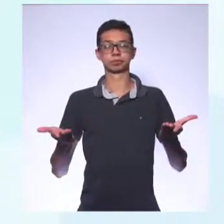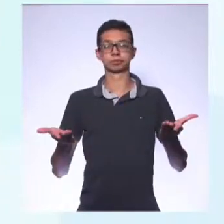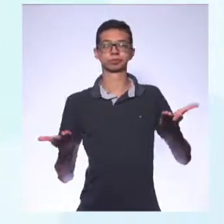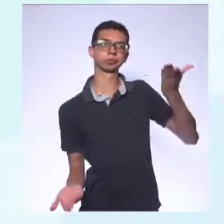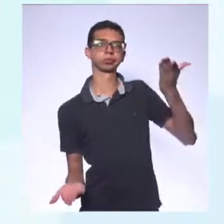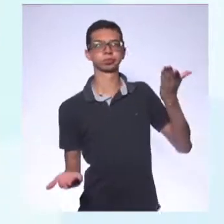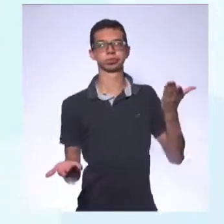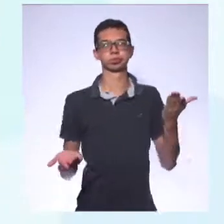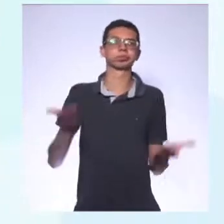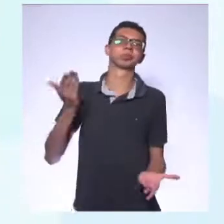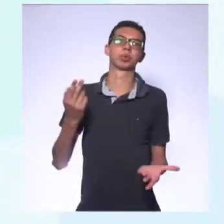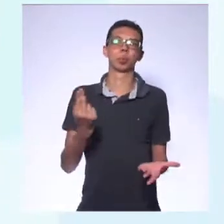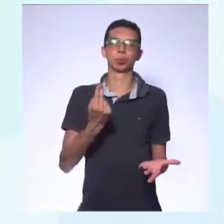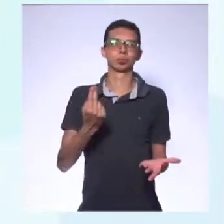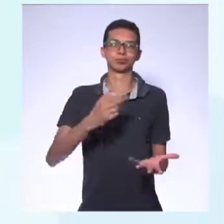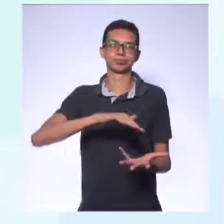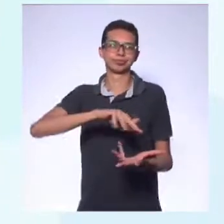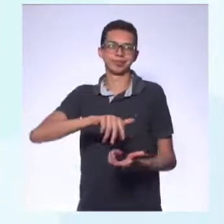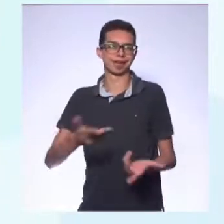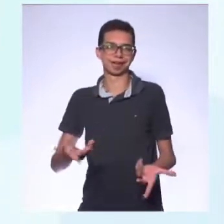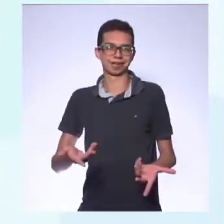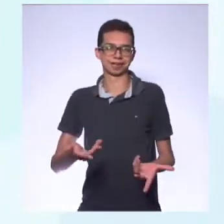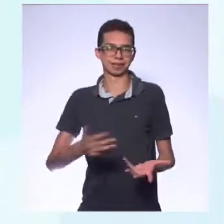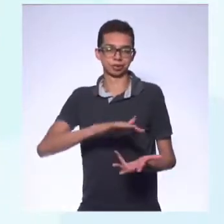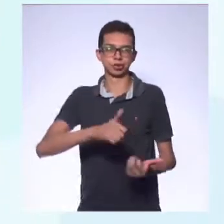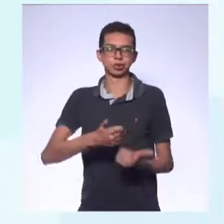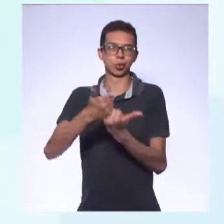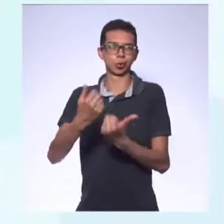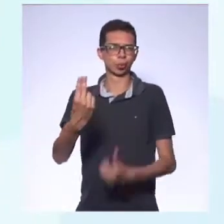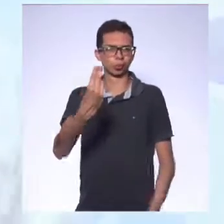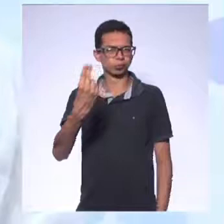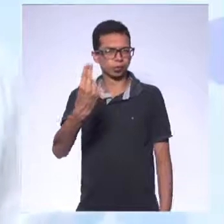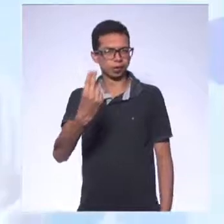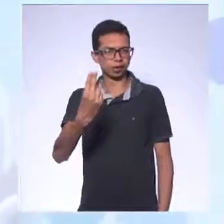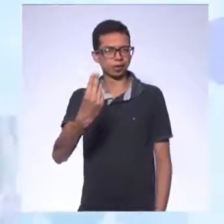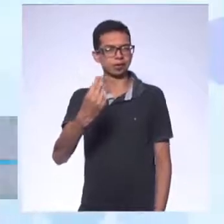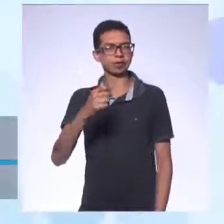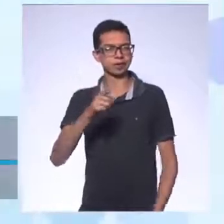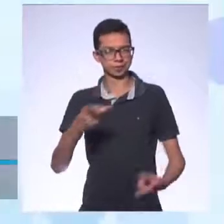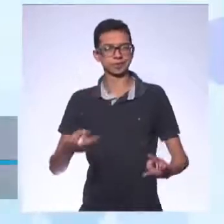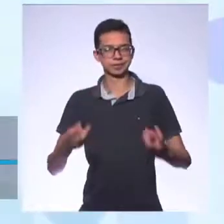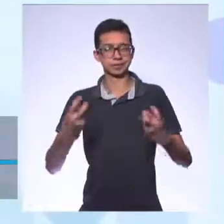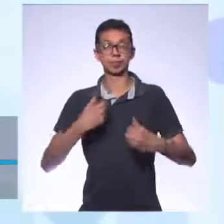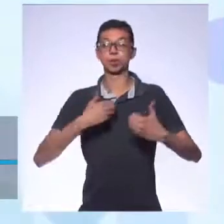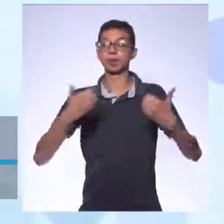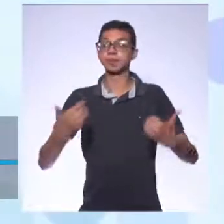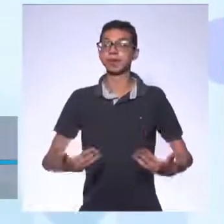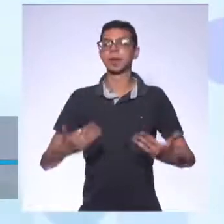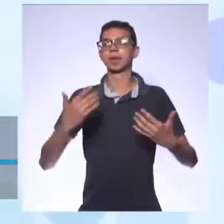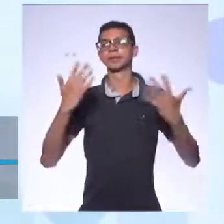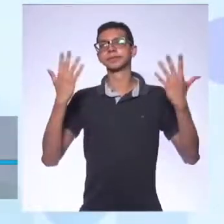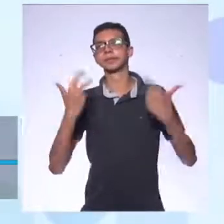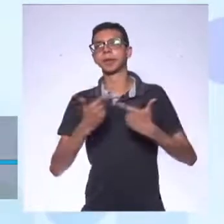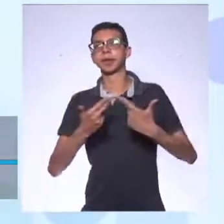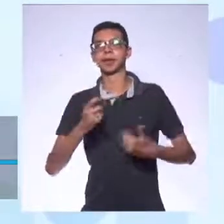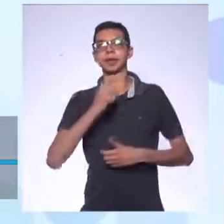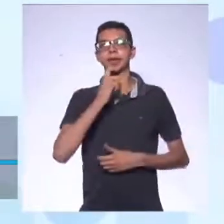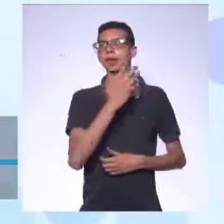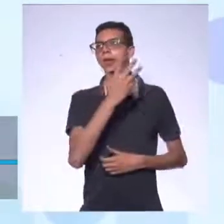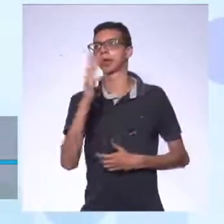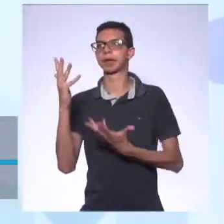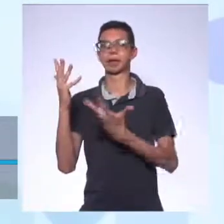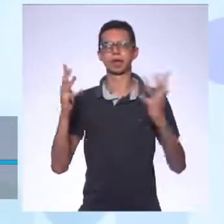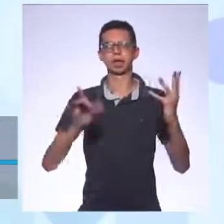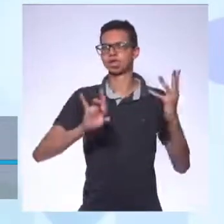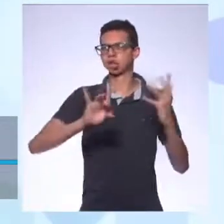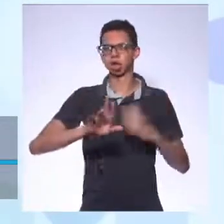um mundo sustentável. Por isso que vocês vão ver aqui que eu não vou falar só de natureza. Né? E tudo que eu estou falando aqui, gente, é